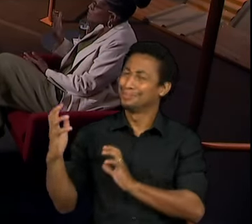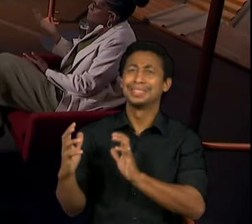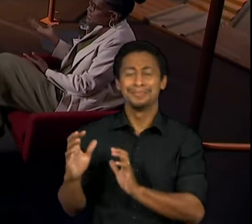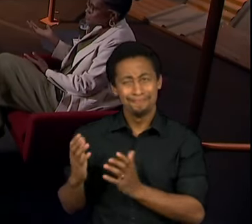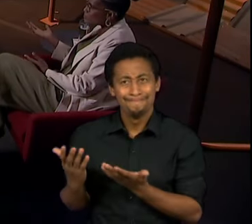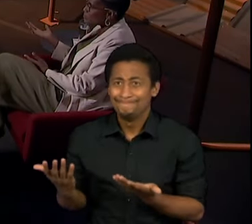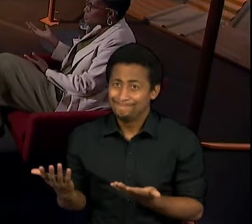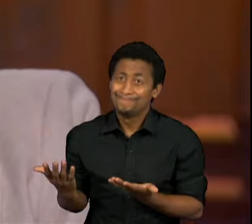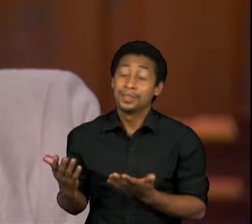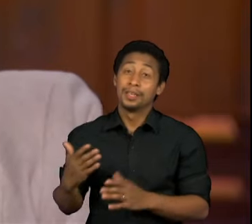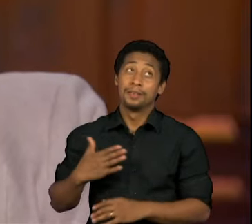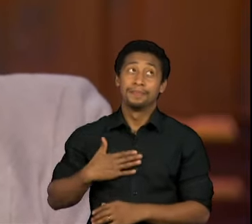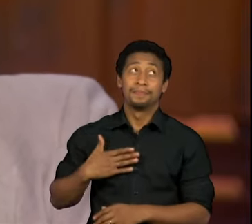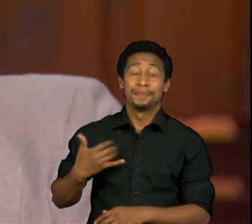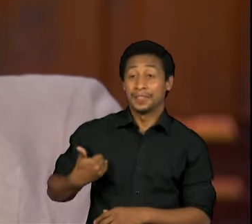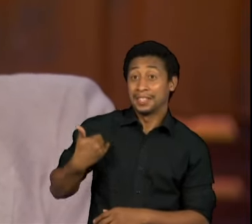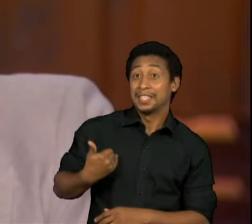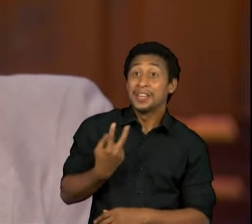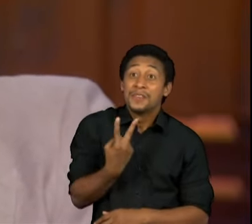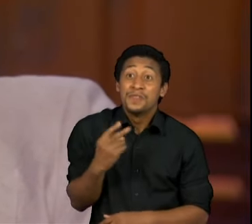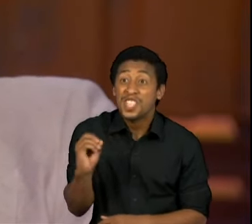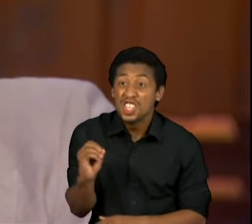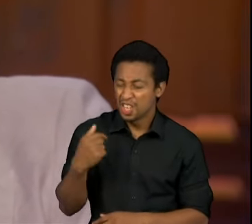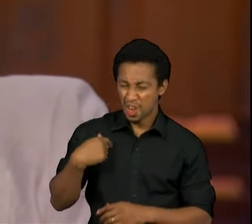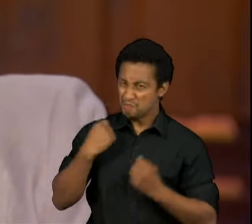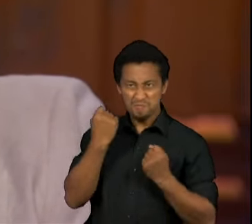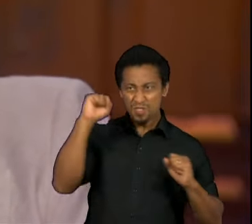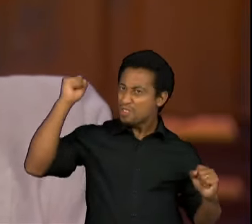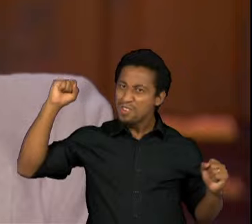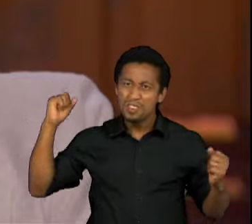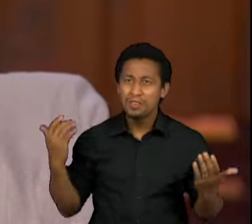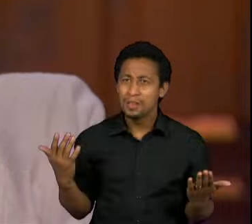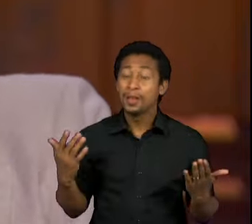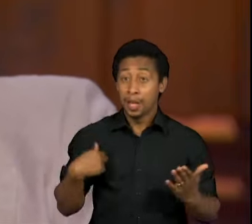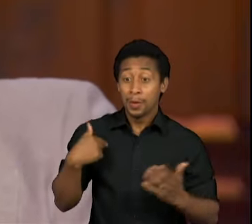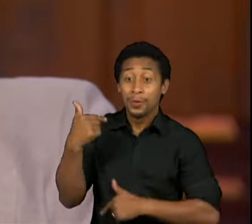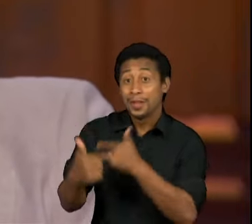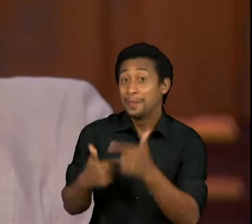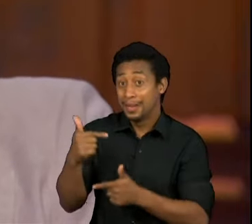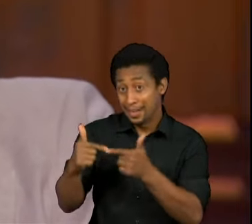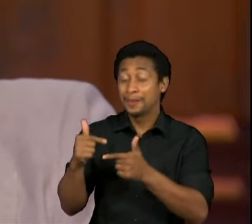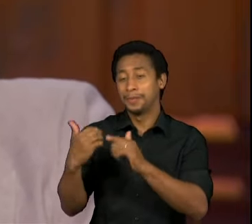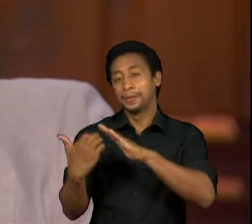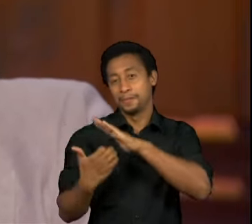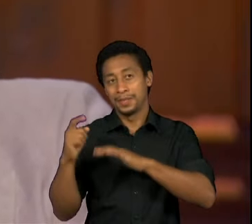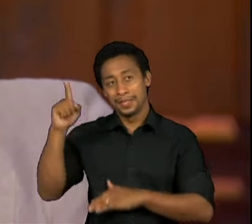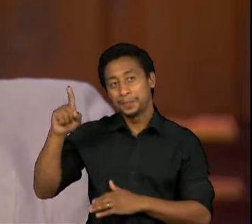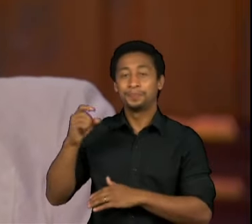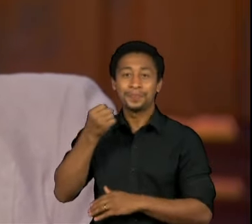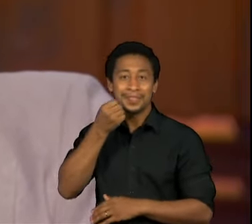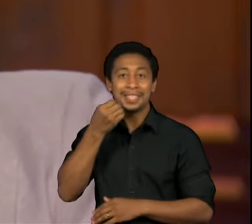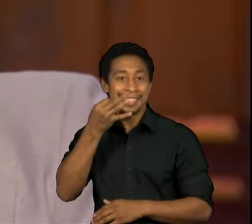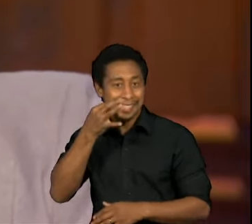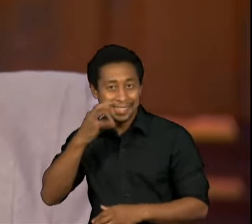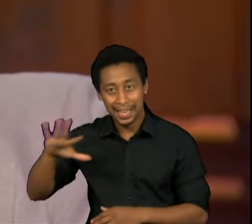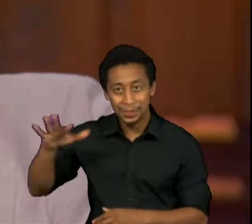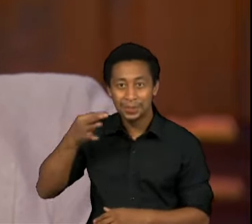quando eu era minha faixa dos 20 anos eu era super assim eu trabalhava numa organização em Santos né que eu estou em Santos litoral de São Paulo